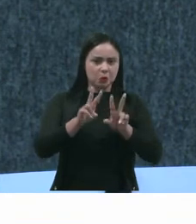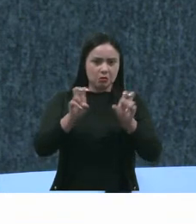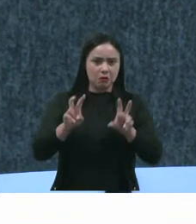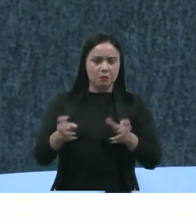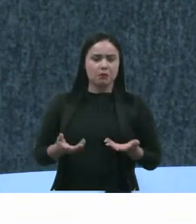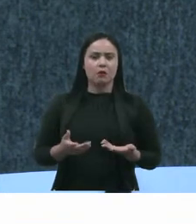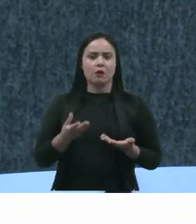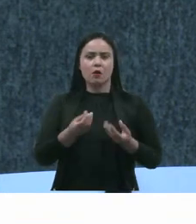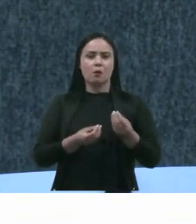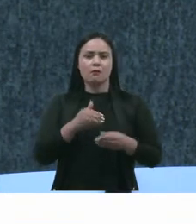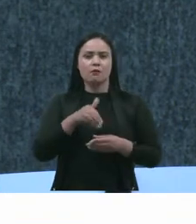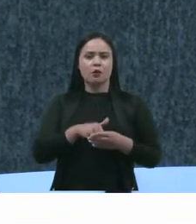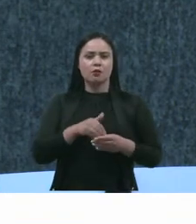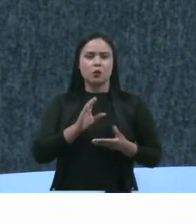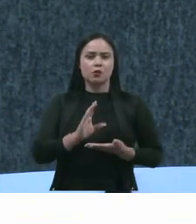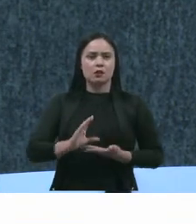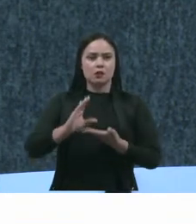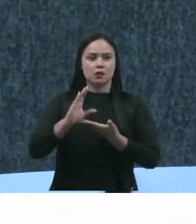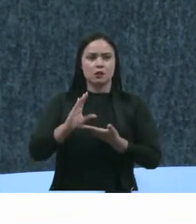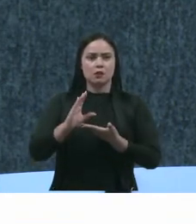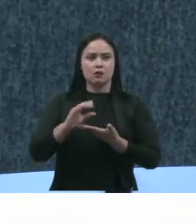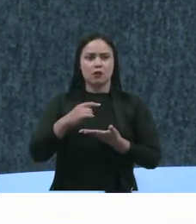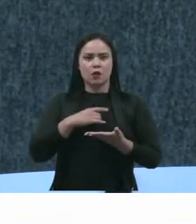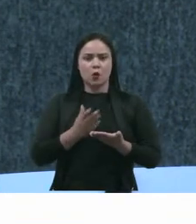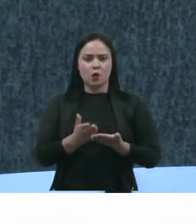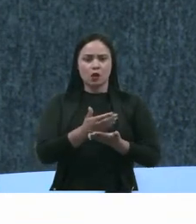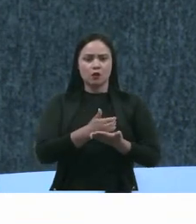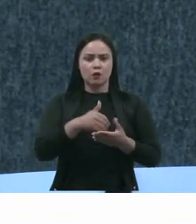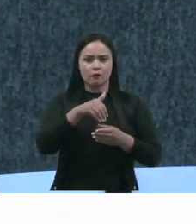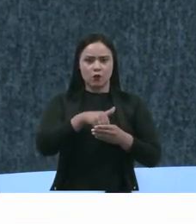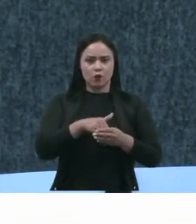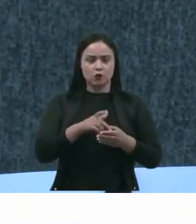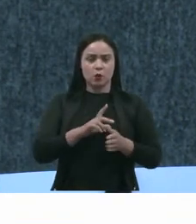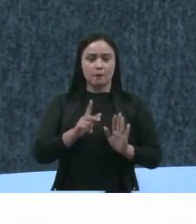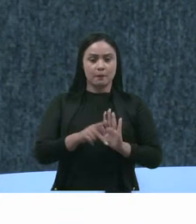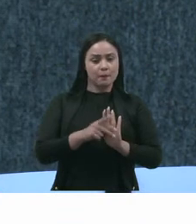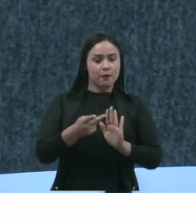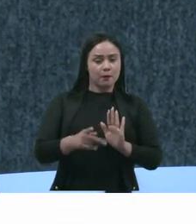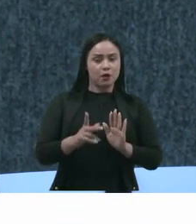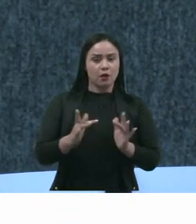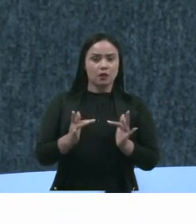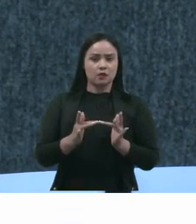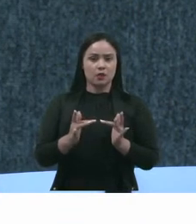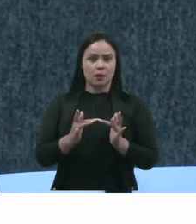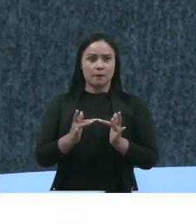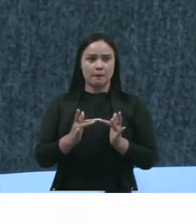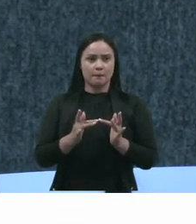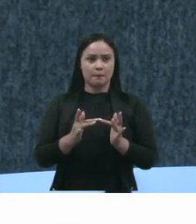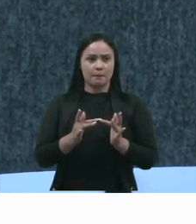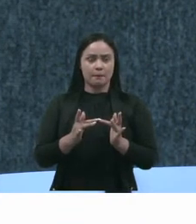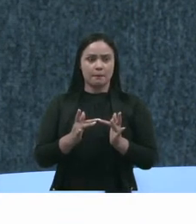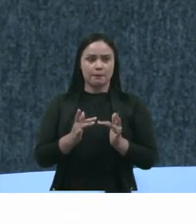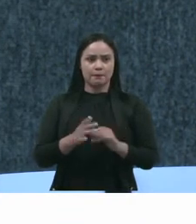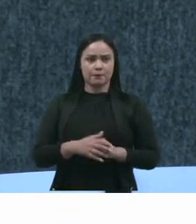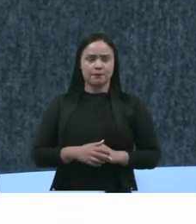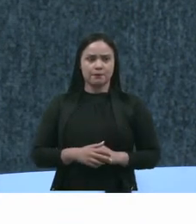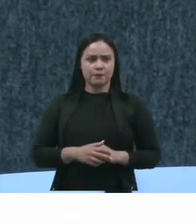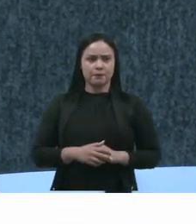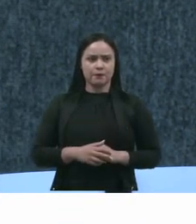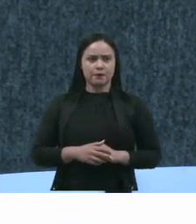vota o conselheiro, eu estou colhendo votos exclusivamente com relação a prejudicial de